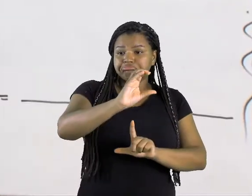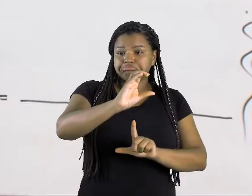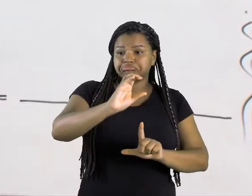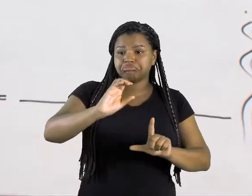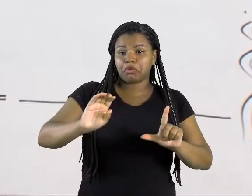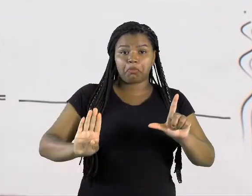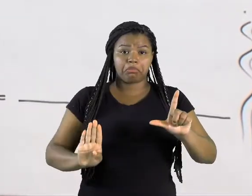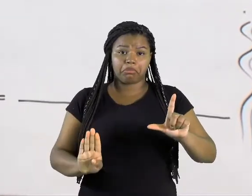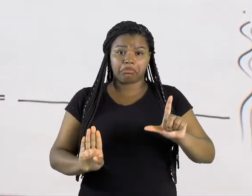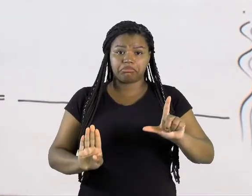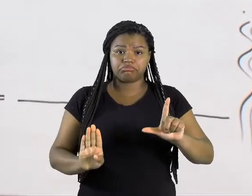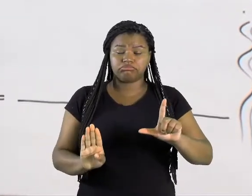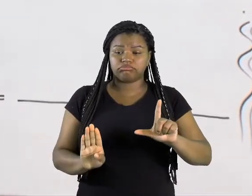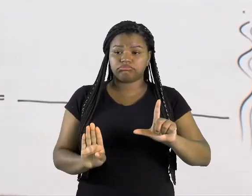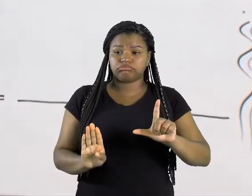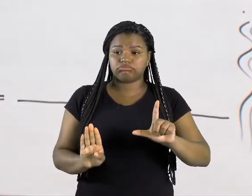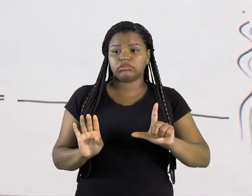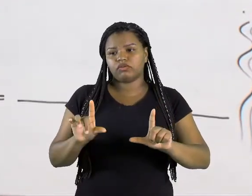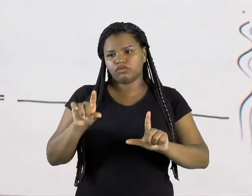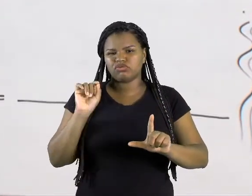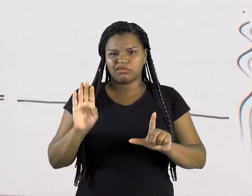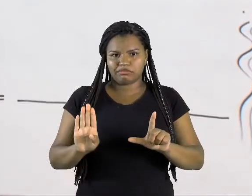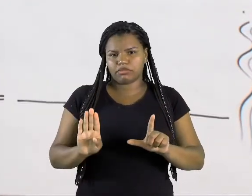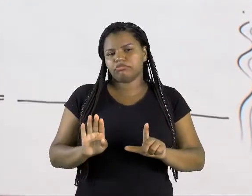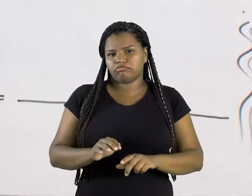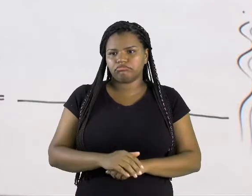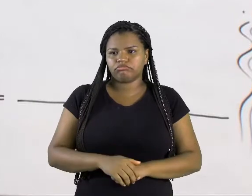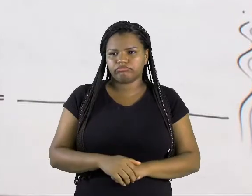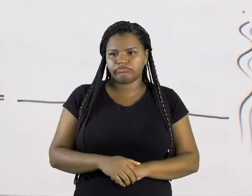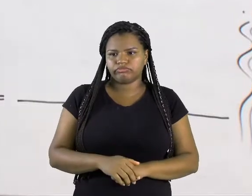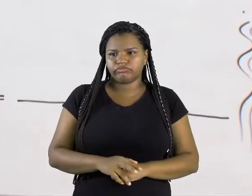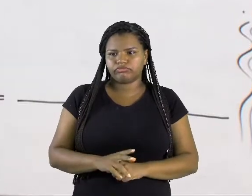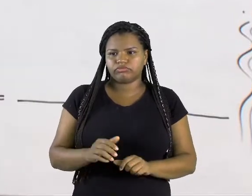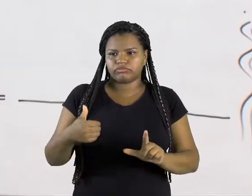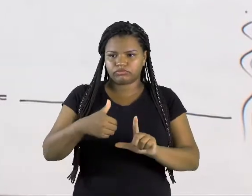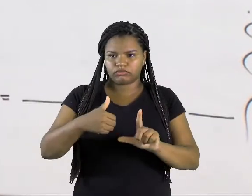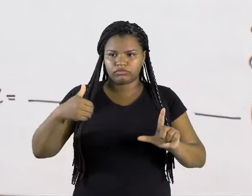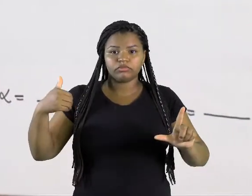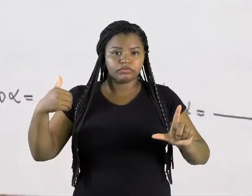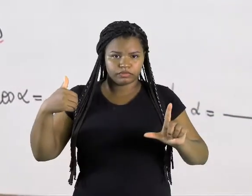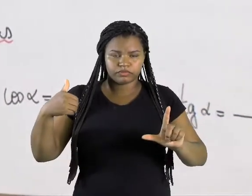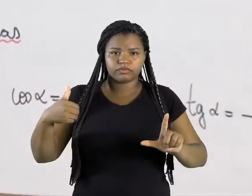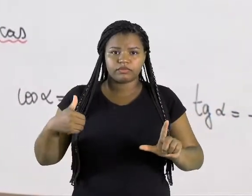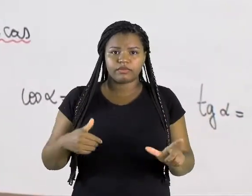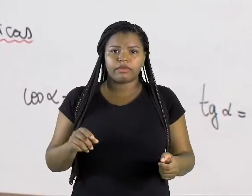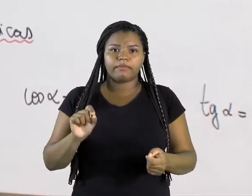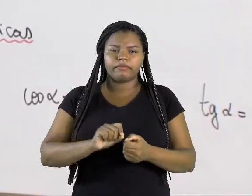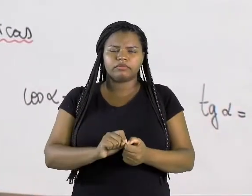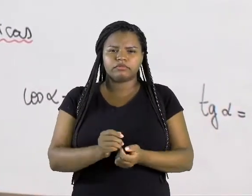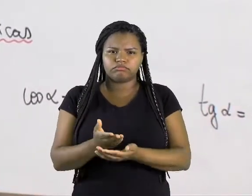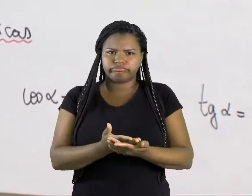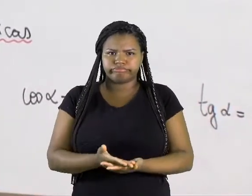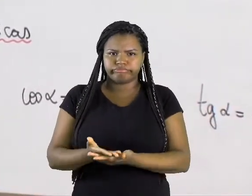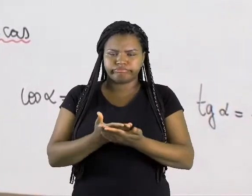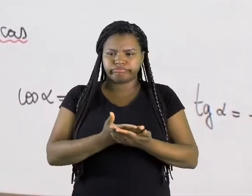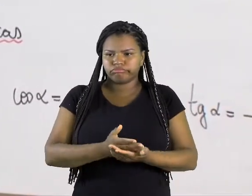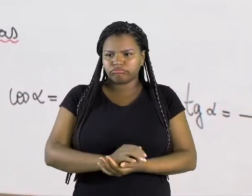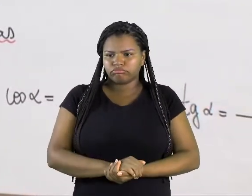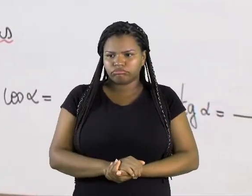B. Eu vou ficar com o ângulo B aqui, então vou separar esse ângulo para que eu possa fazer um estudo.